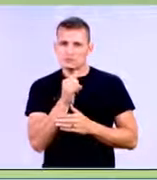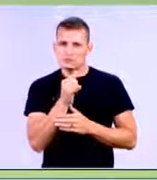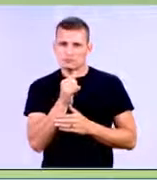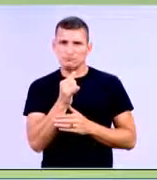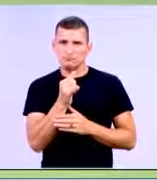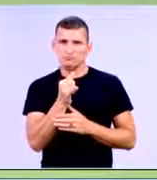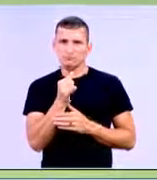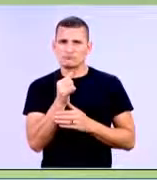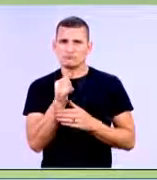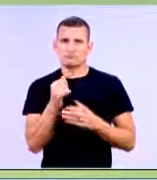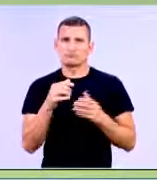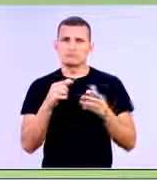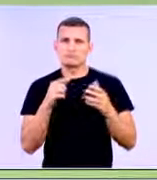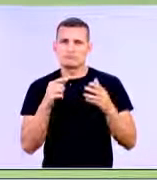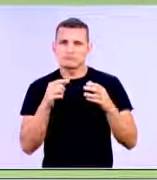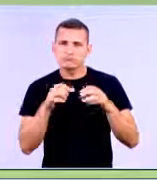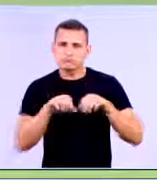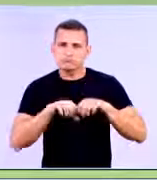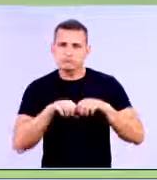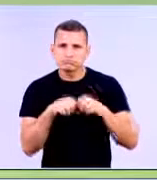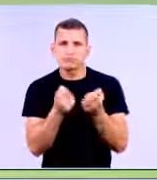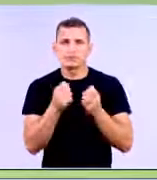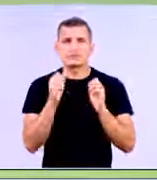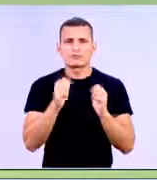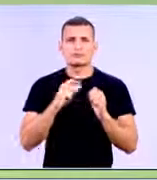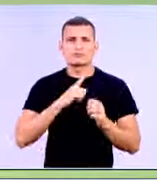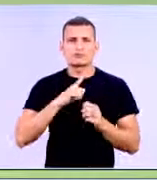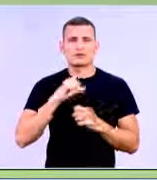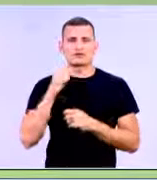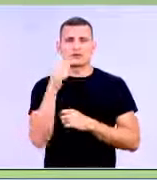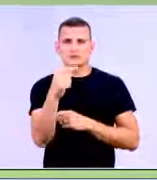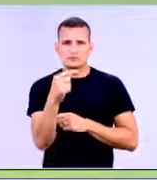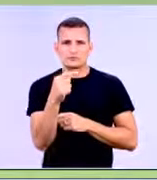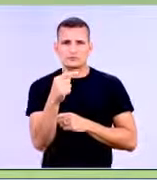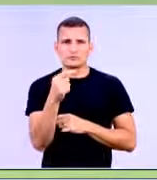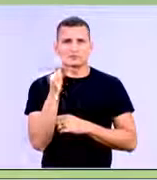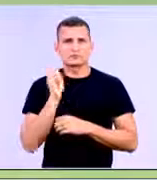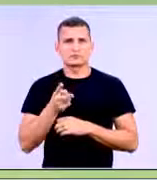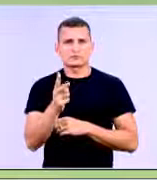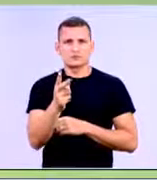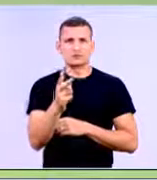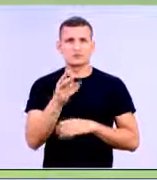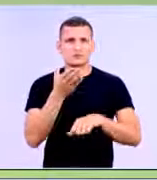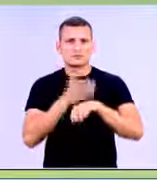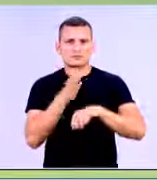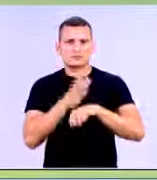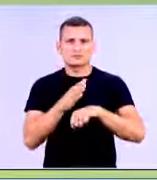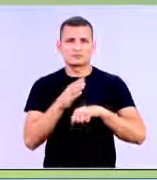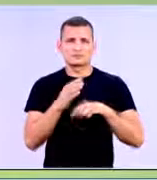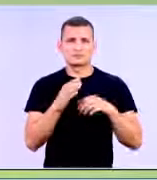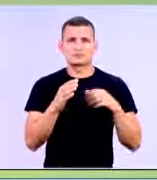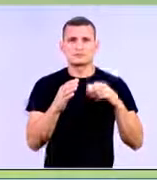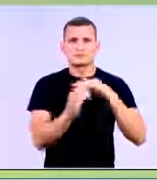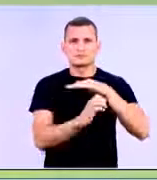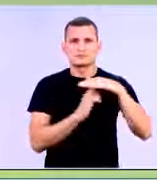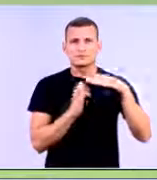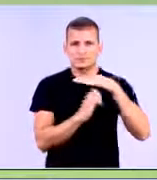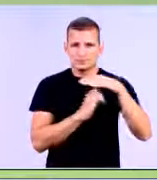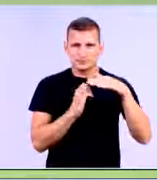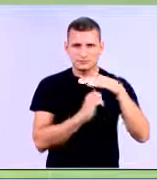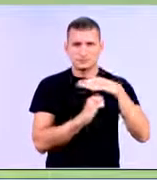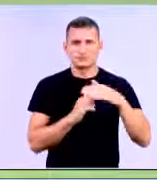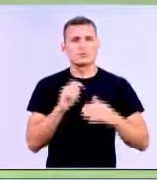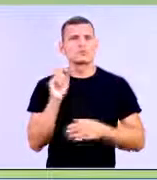trazer impactos negativos para o prosseguimento das atividades da organização. E aí, o que nós entendemos mesmo